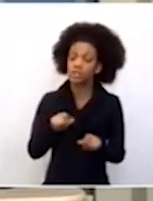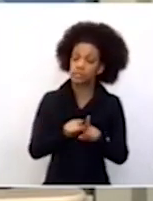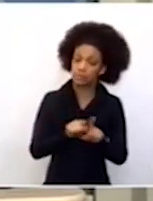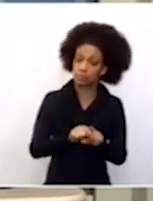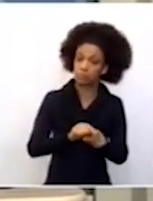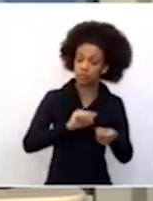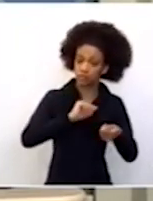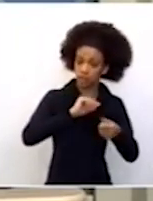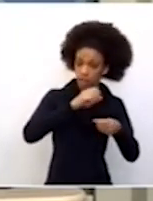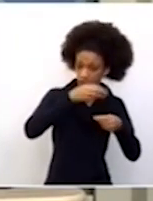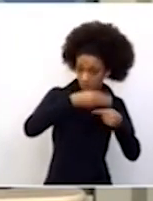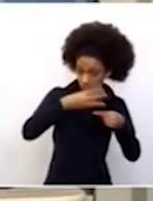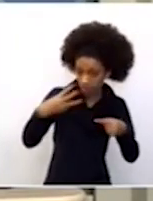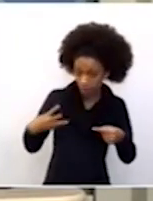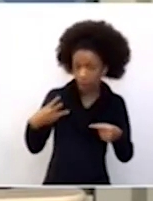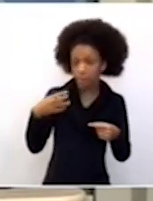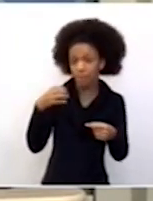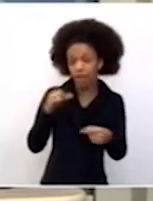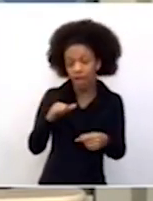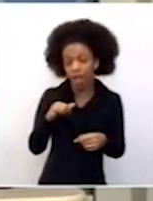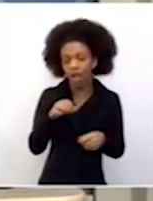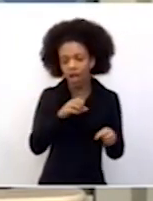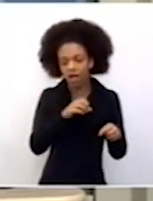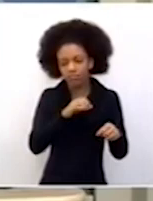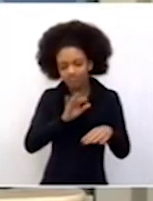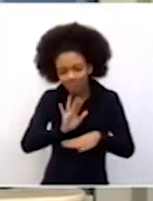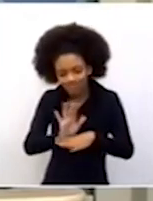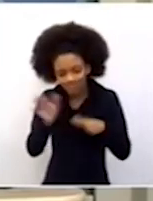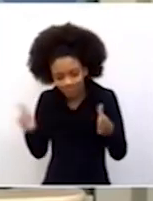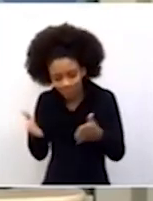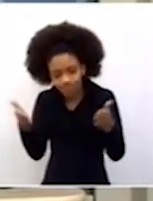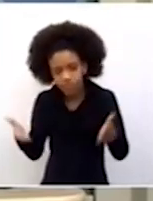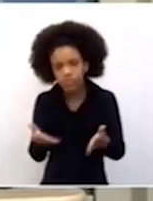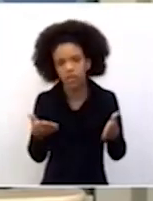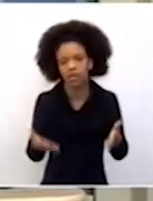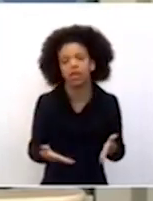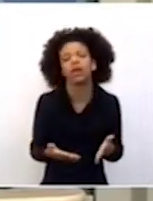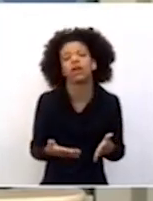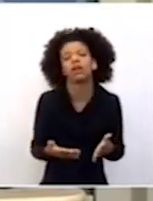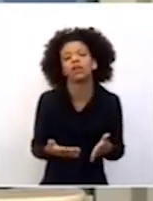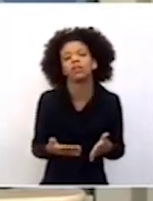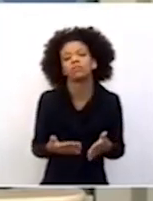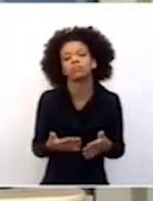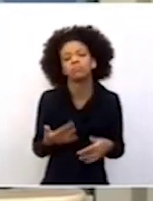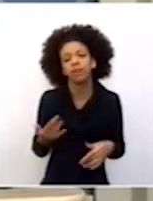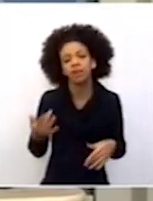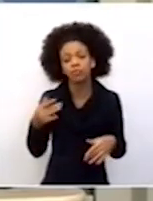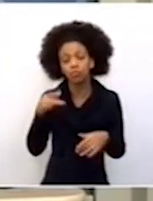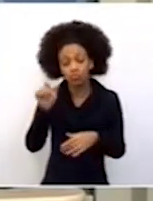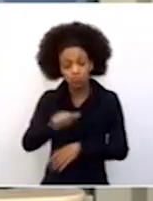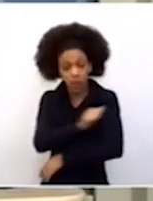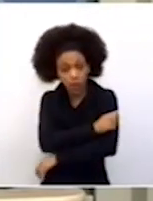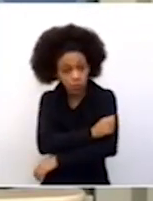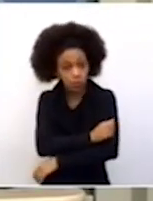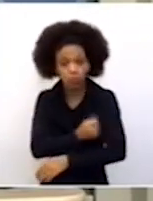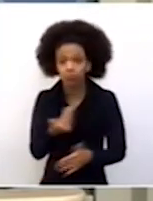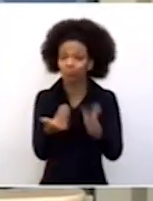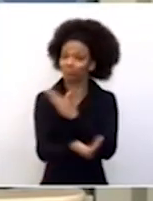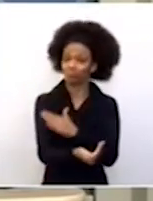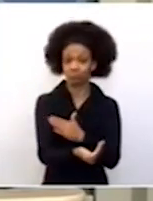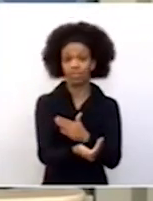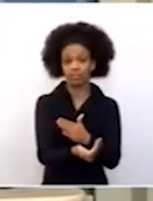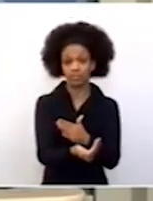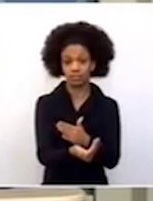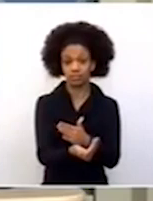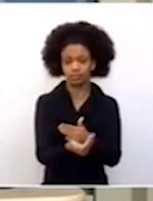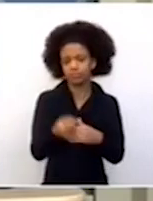sofram perdas em questão da aprendizagem. Então, essas são as ações que nós estamos promovendo aqui dentro do Centro de Mídias, né.